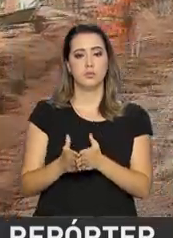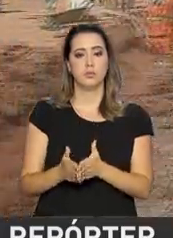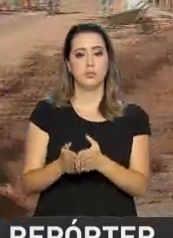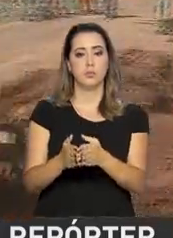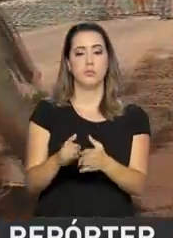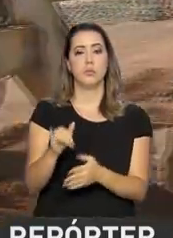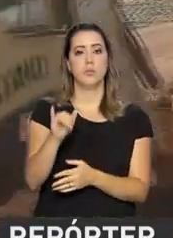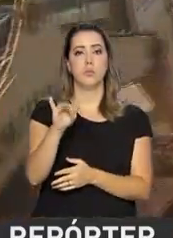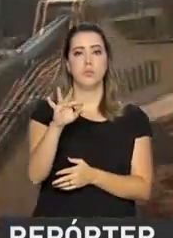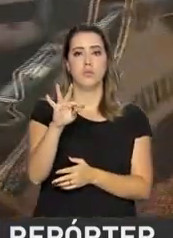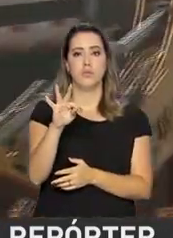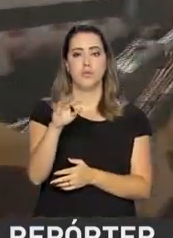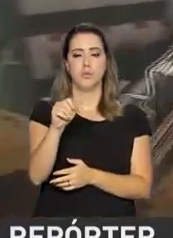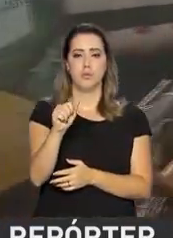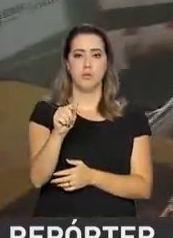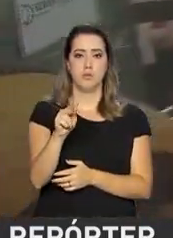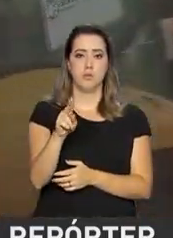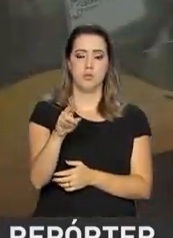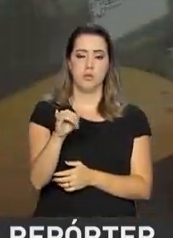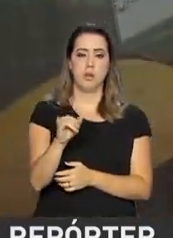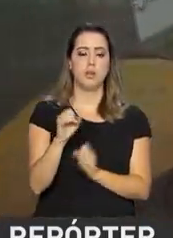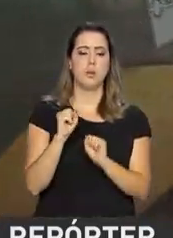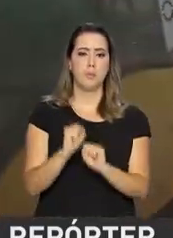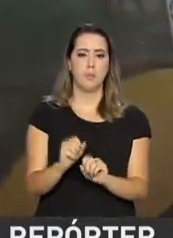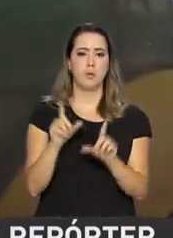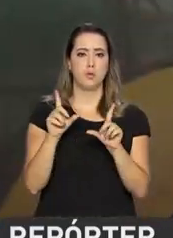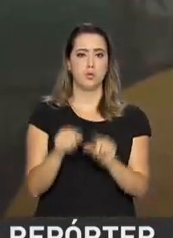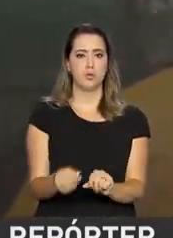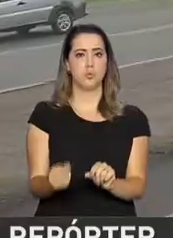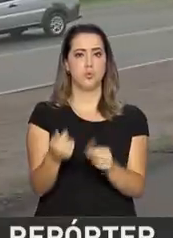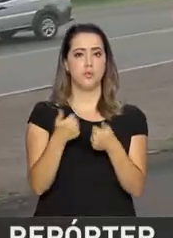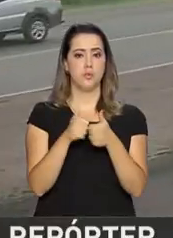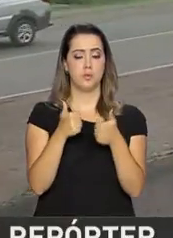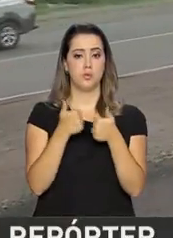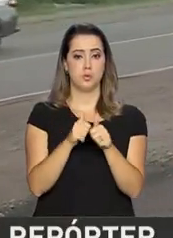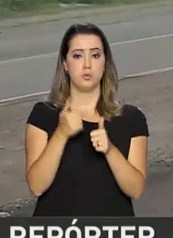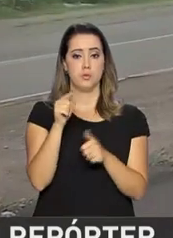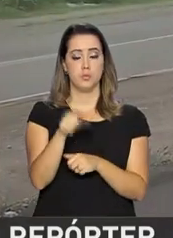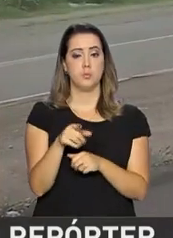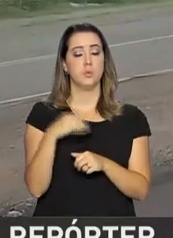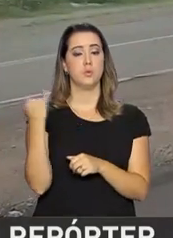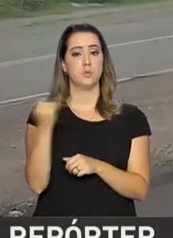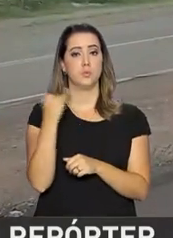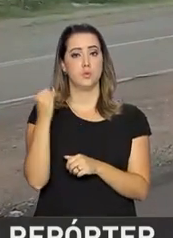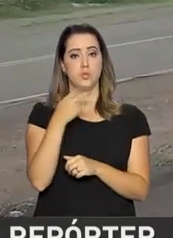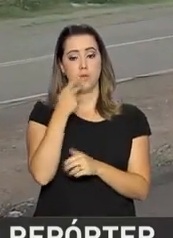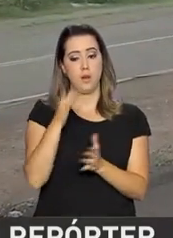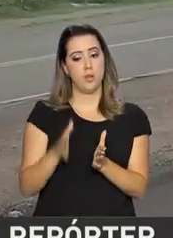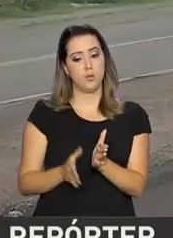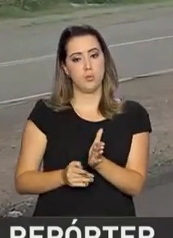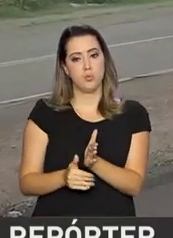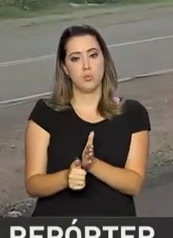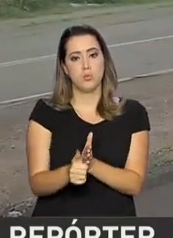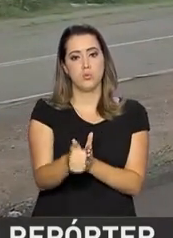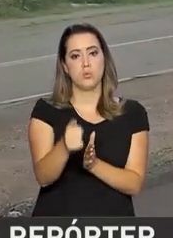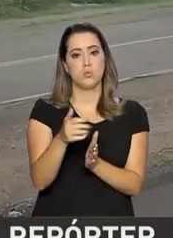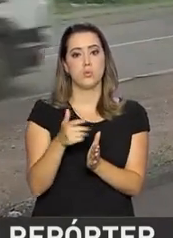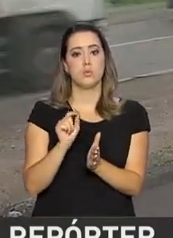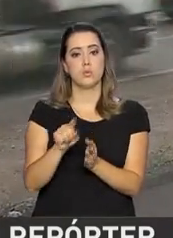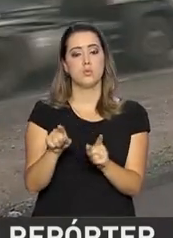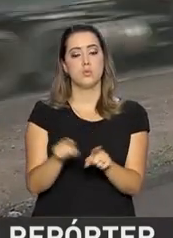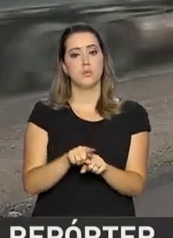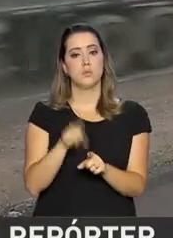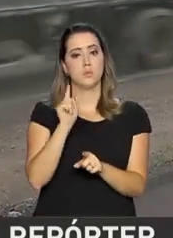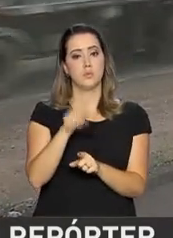e pode reduzir o frete para os produtos movimentados no terminal, com destaque para os grãos produzidos no estado. O